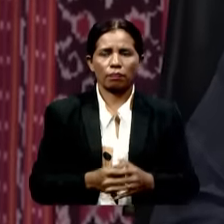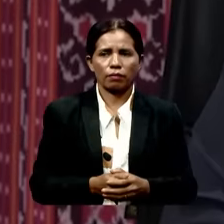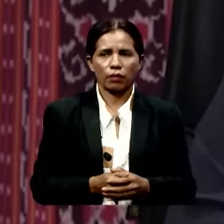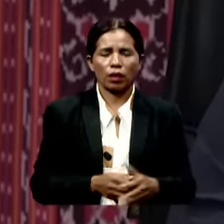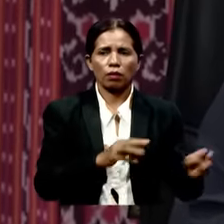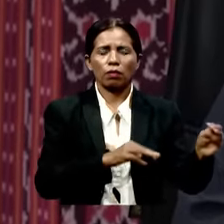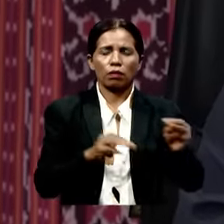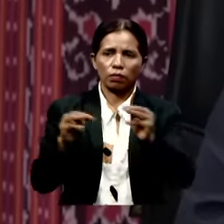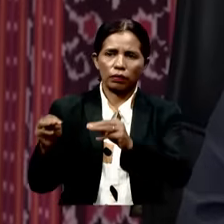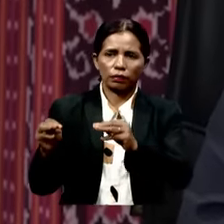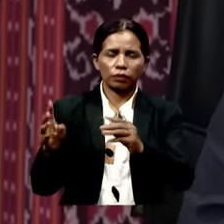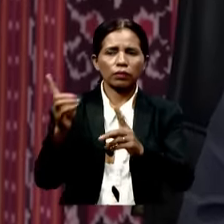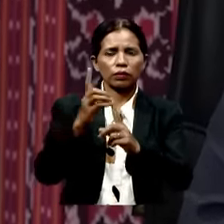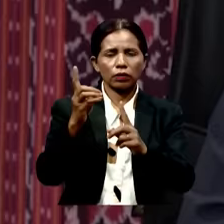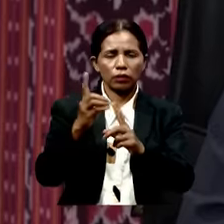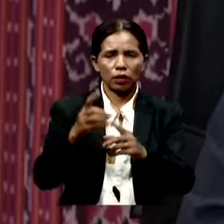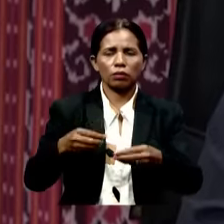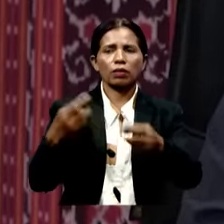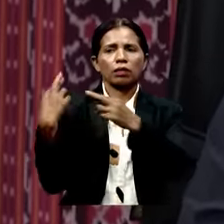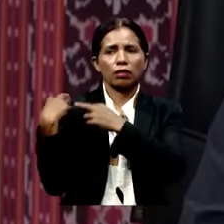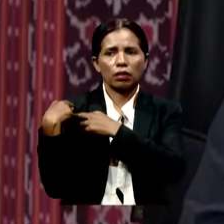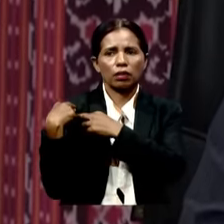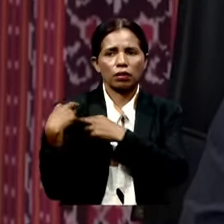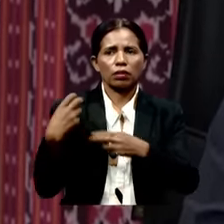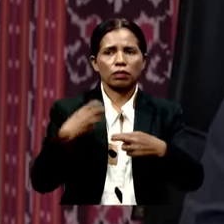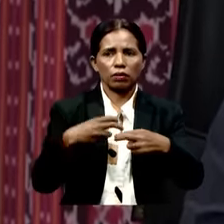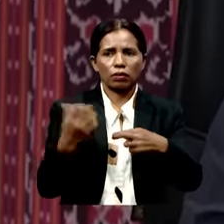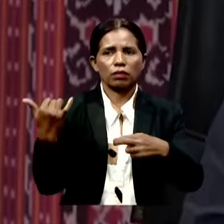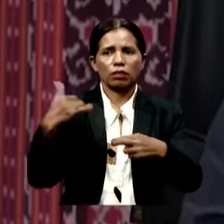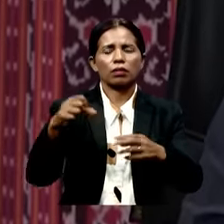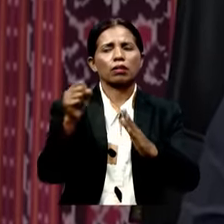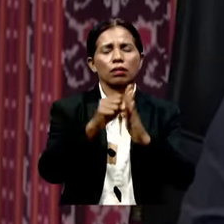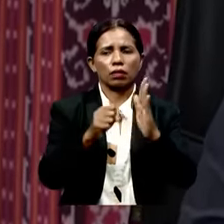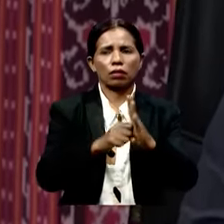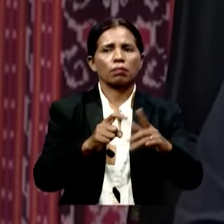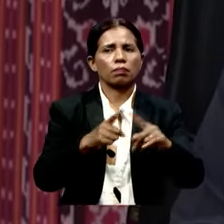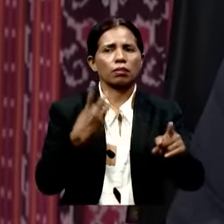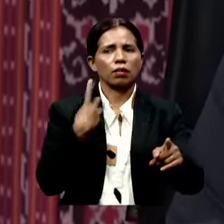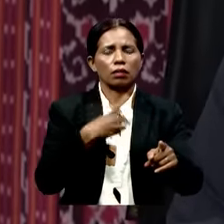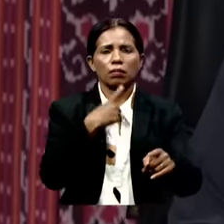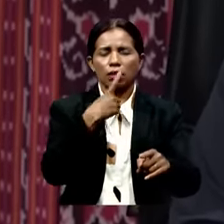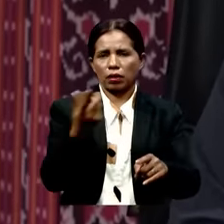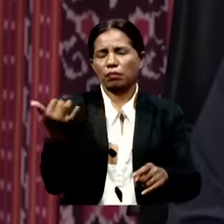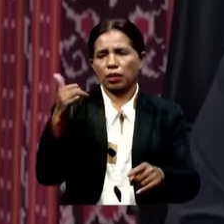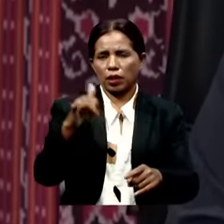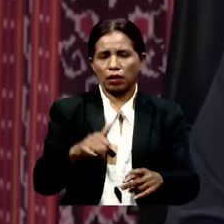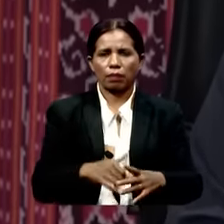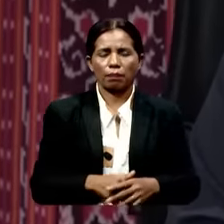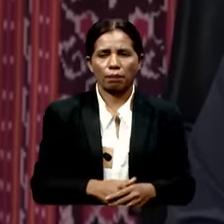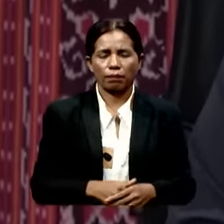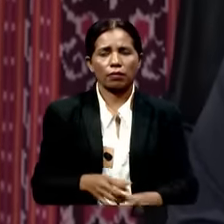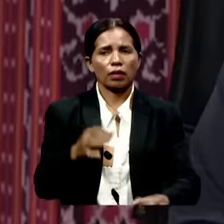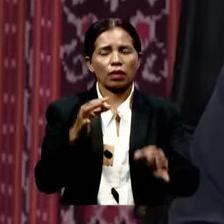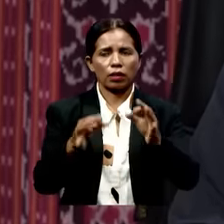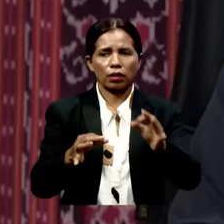dia ka altera data tomara de posse ne talvez ia impacto rumo va ser no estatuto mas be a me explica va ser a kata mesmo que